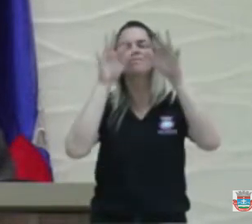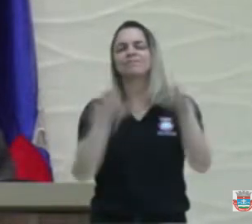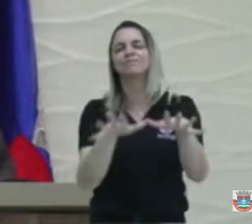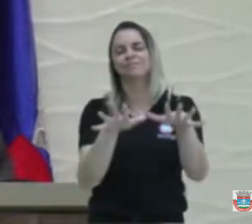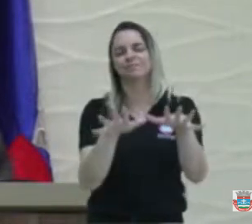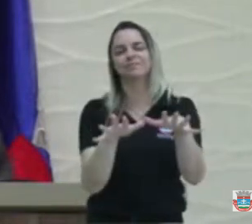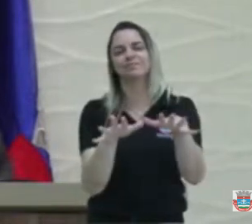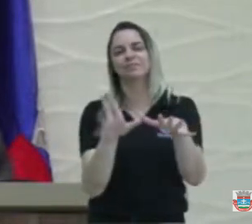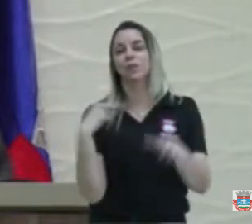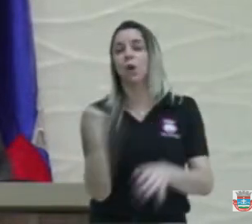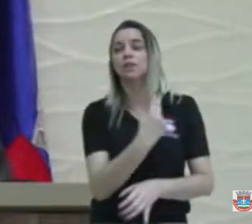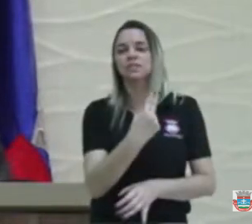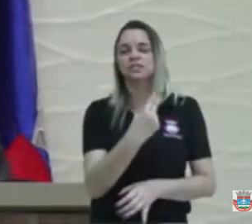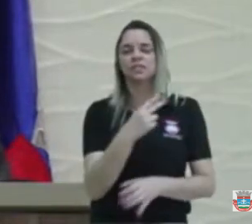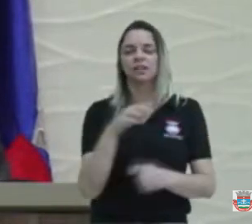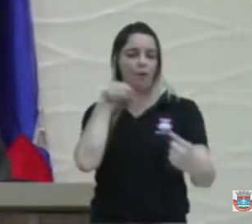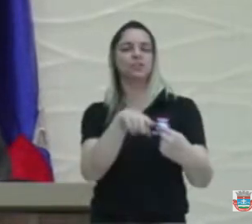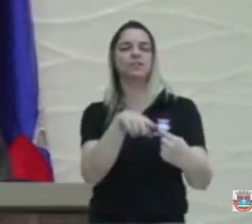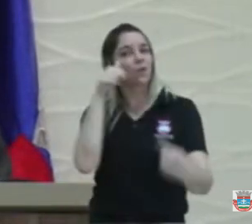podemos alcançar nossos objetivos